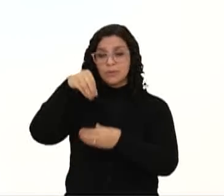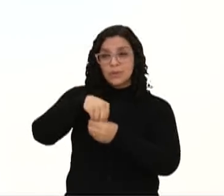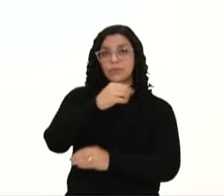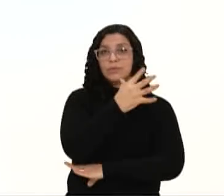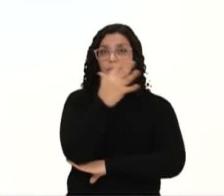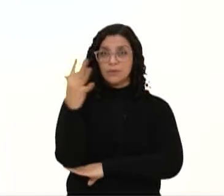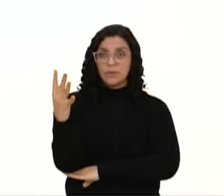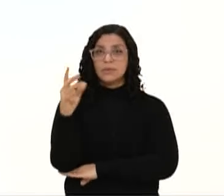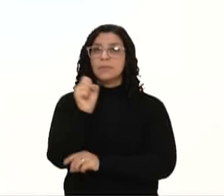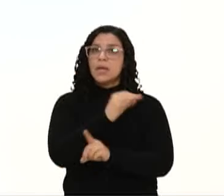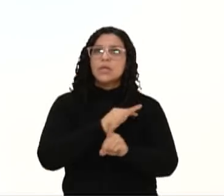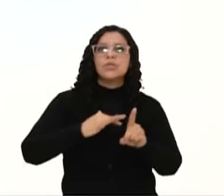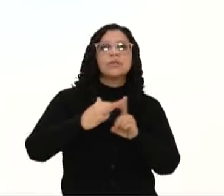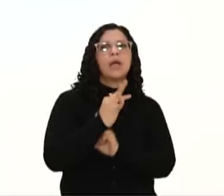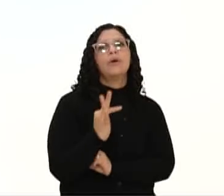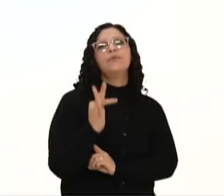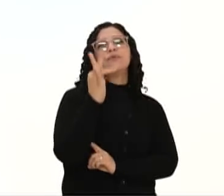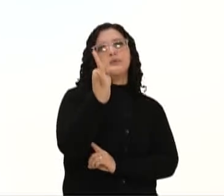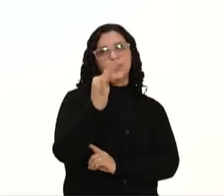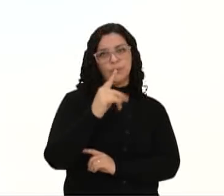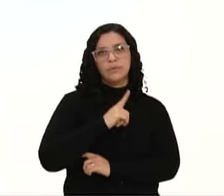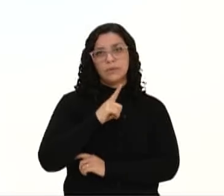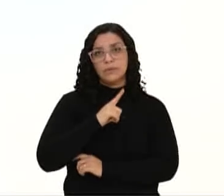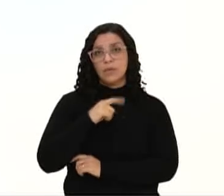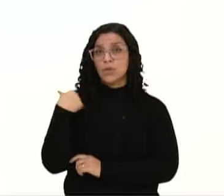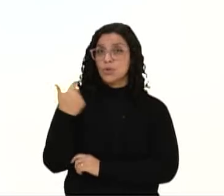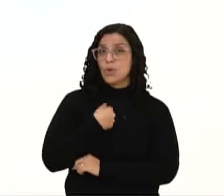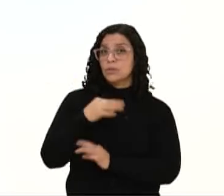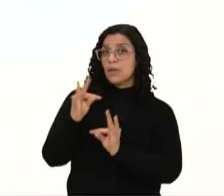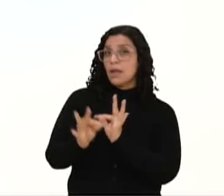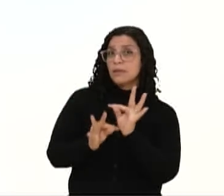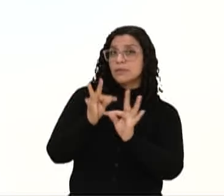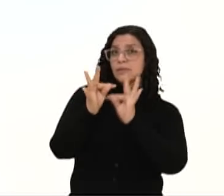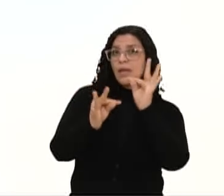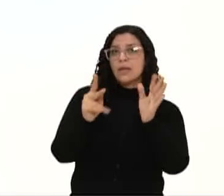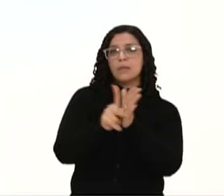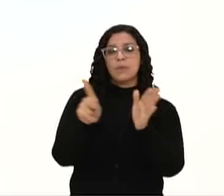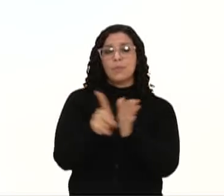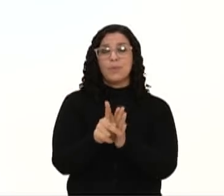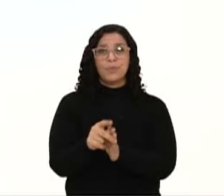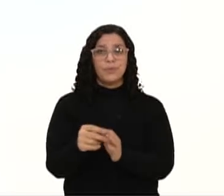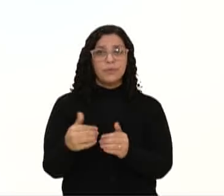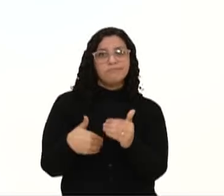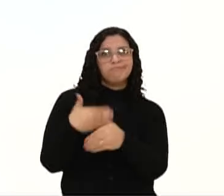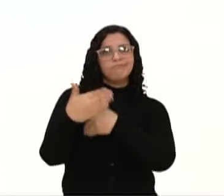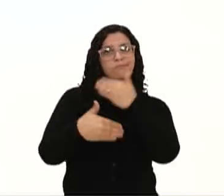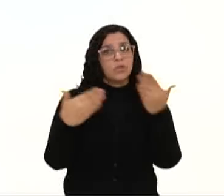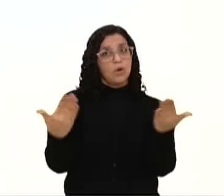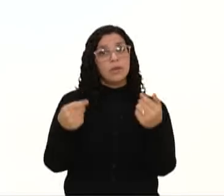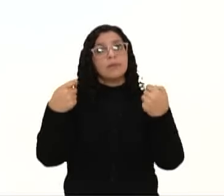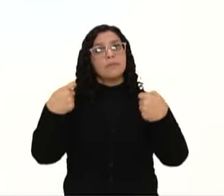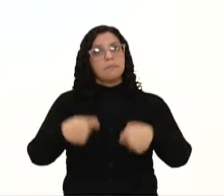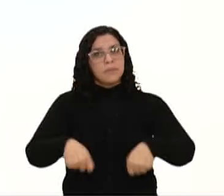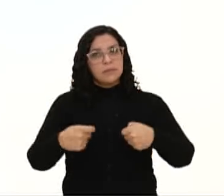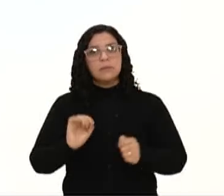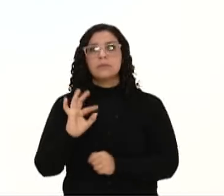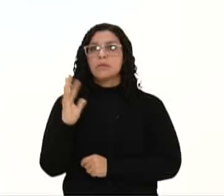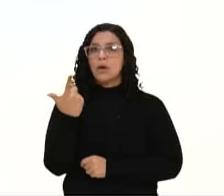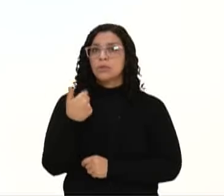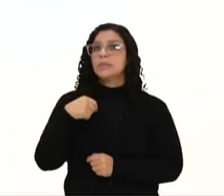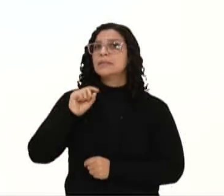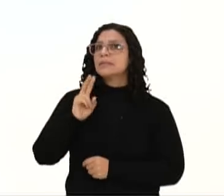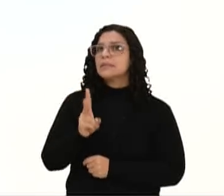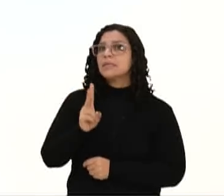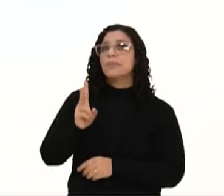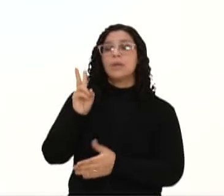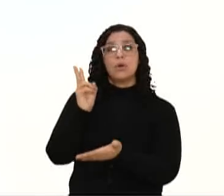ele para as sociedades futuras. A evolução das técnicas nesse sentido, né, ou nesse interim, precisa acontecer no sentido